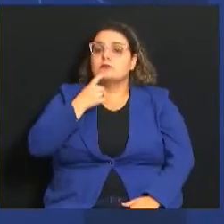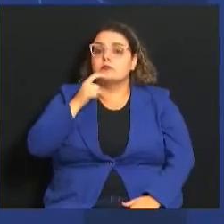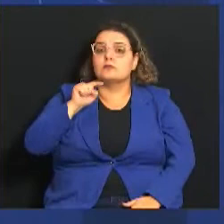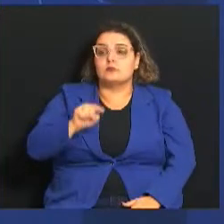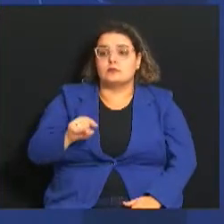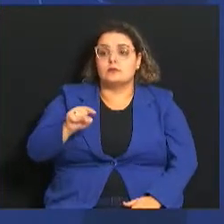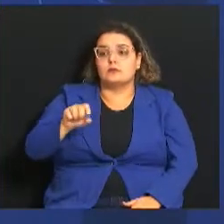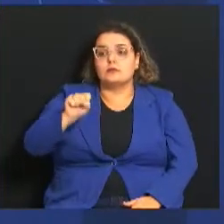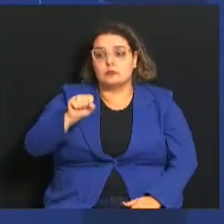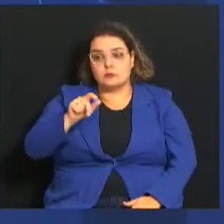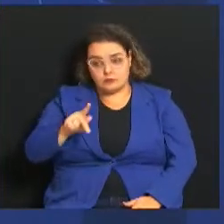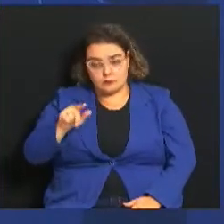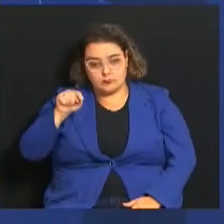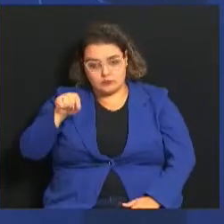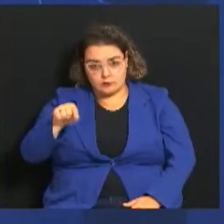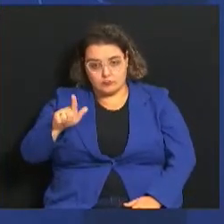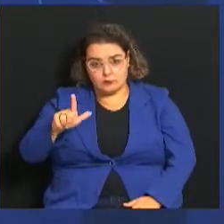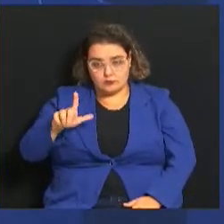campinas.sp.leg.br.